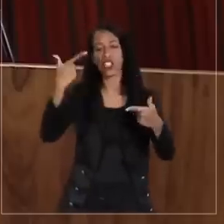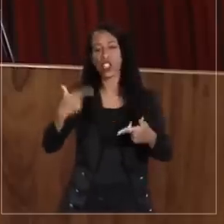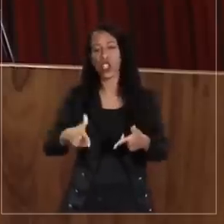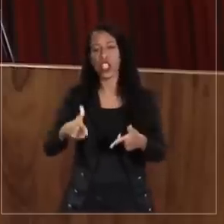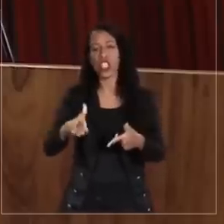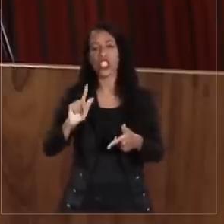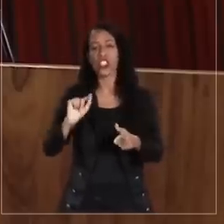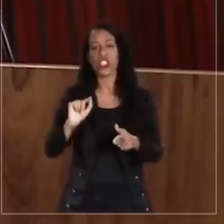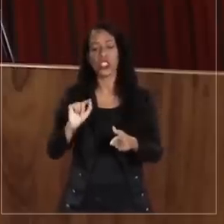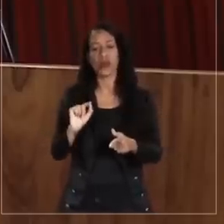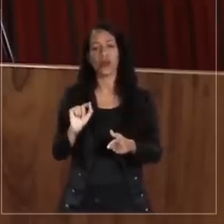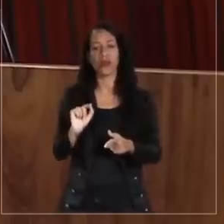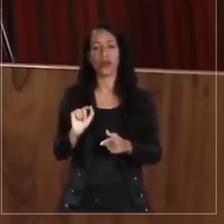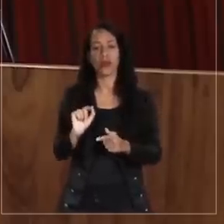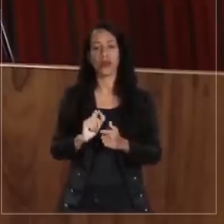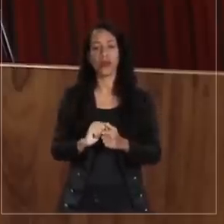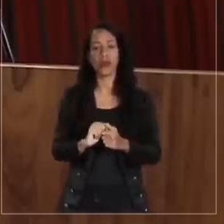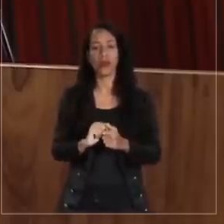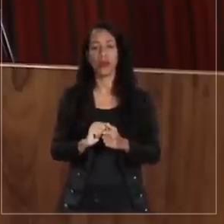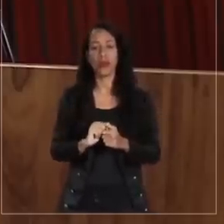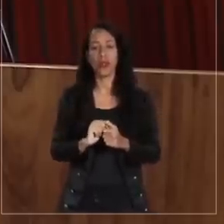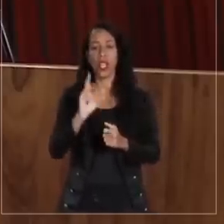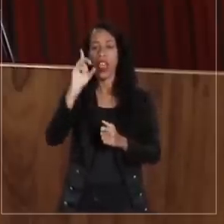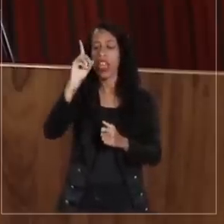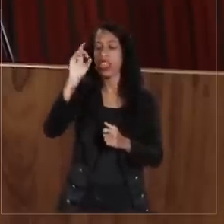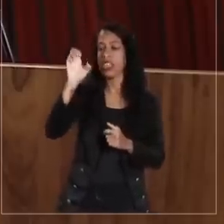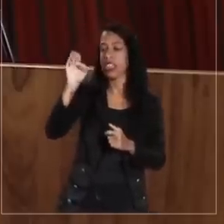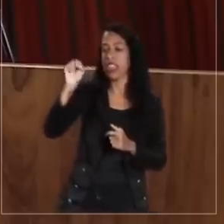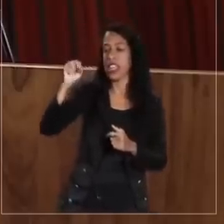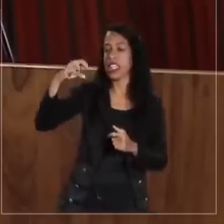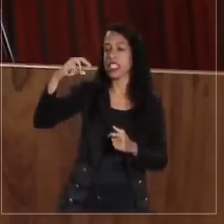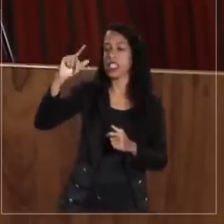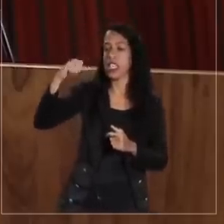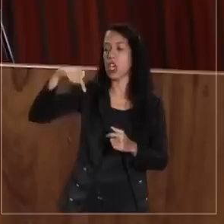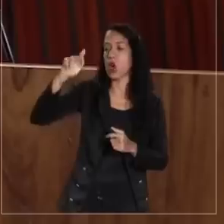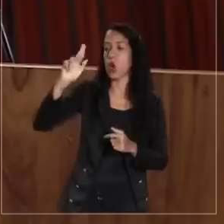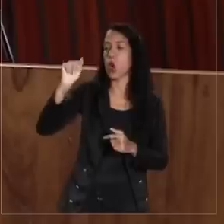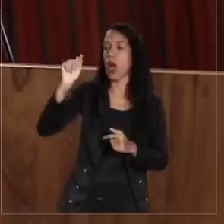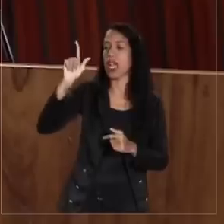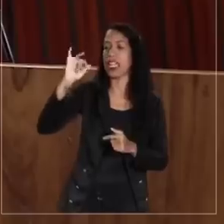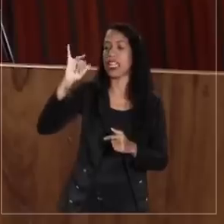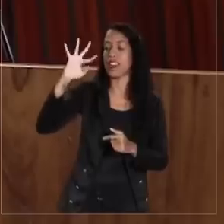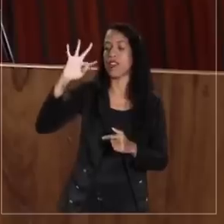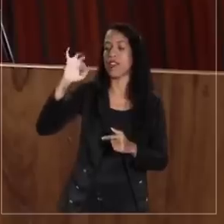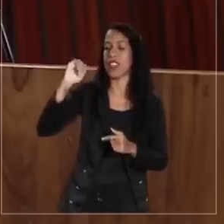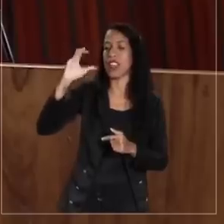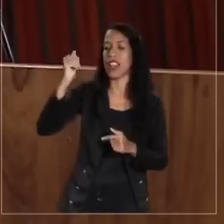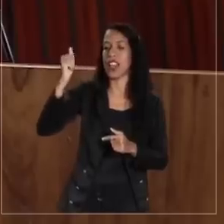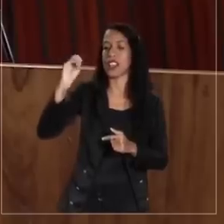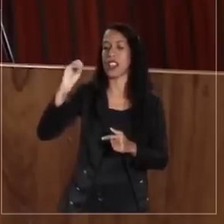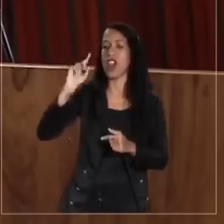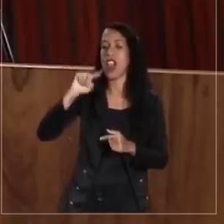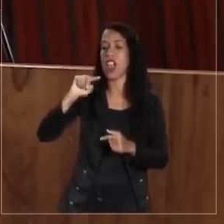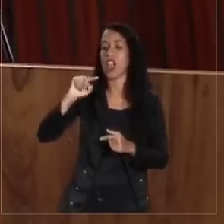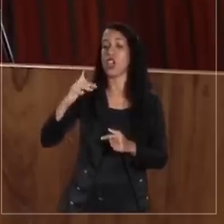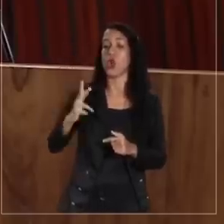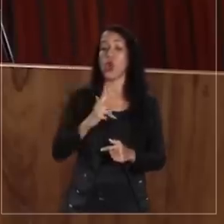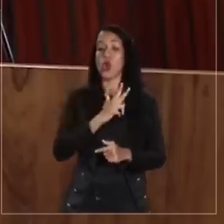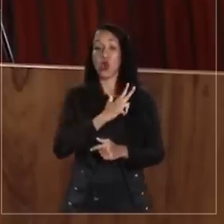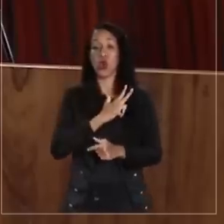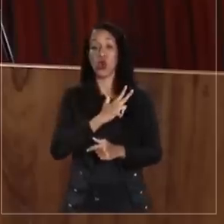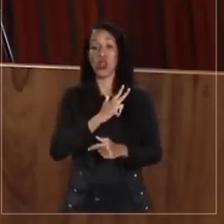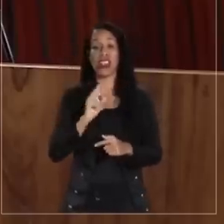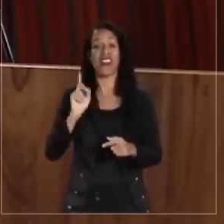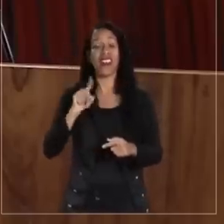de desqualificação do Luiz Inácio Lula da Silva, que seria o adversário nas